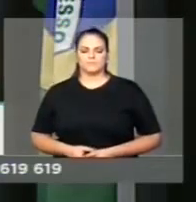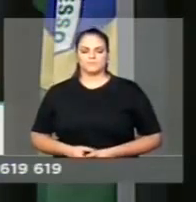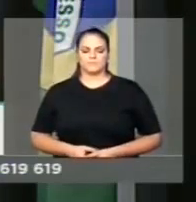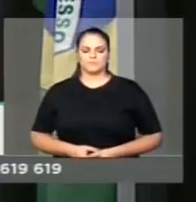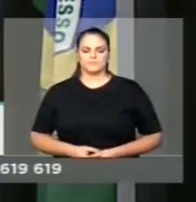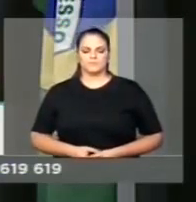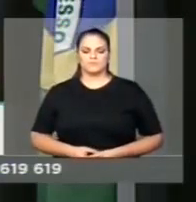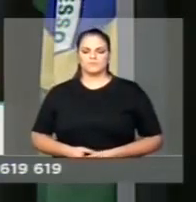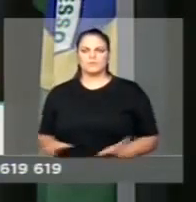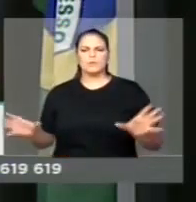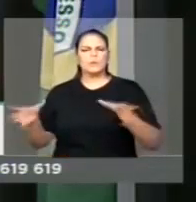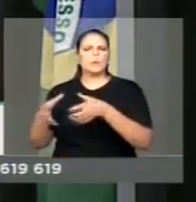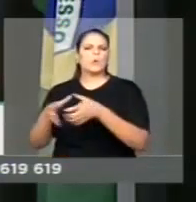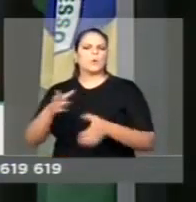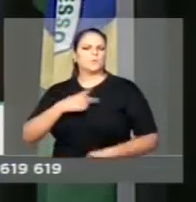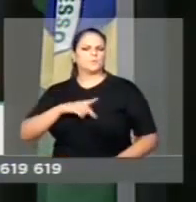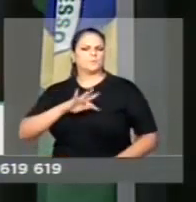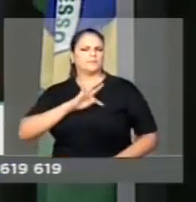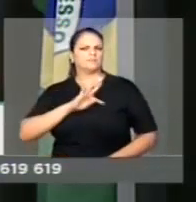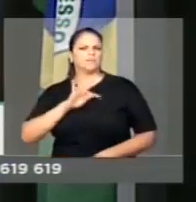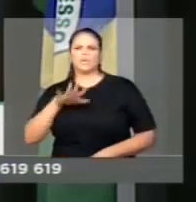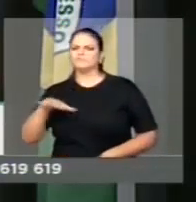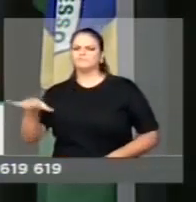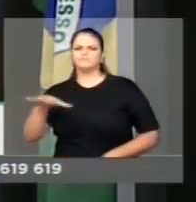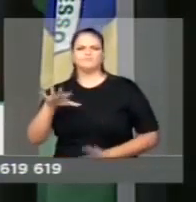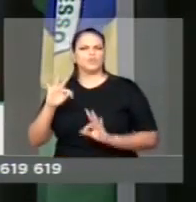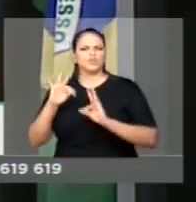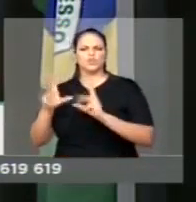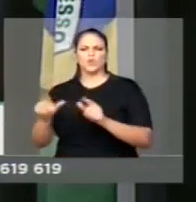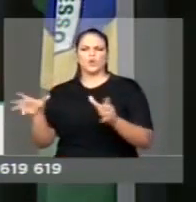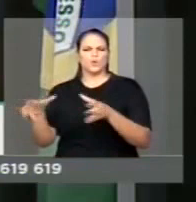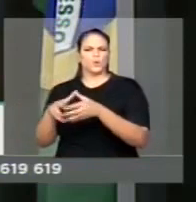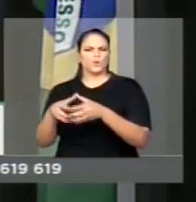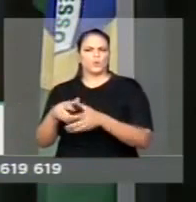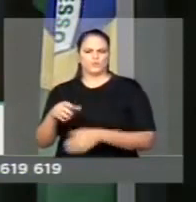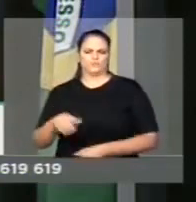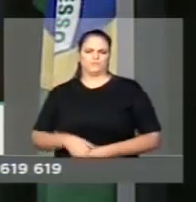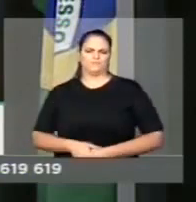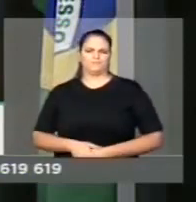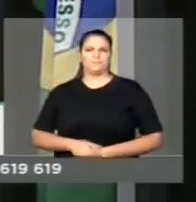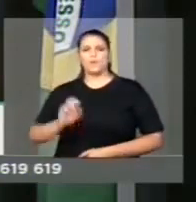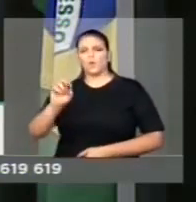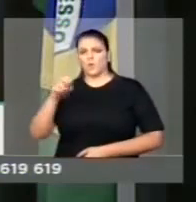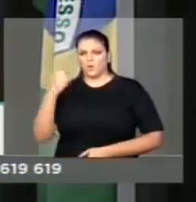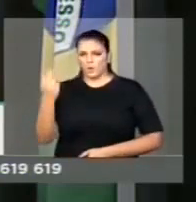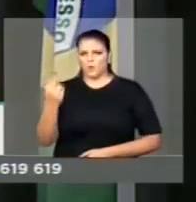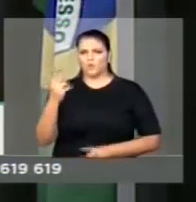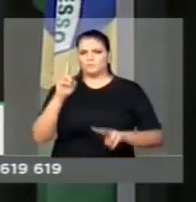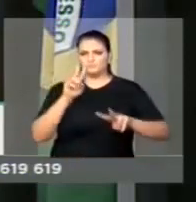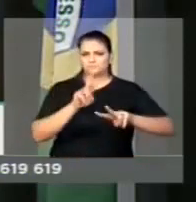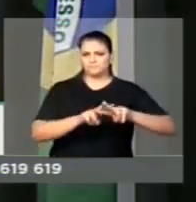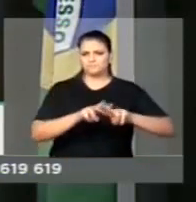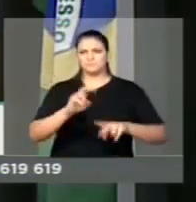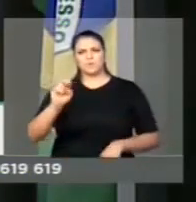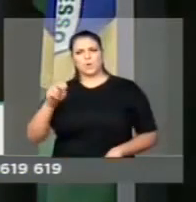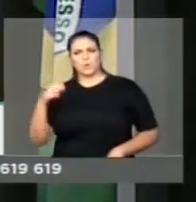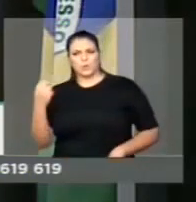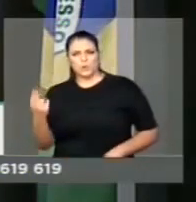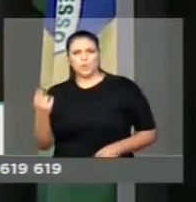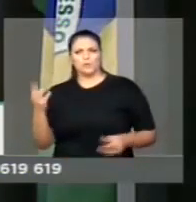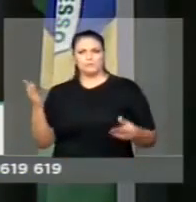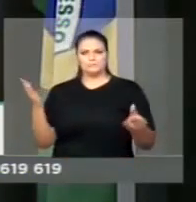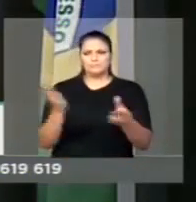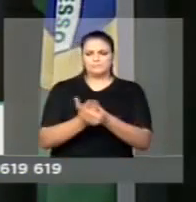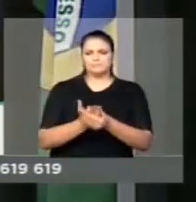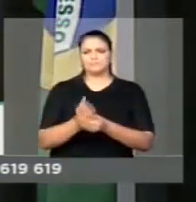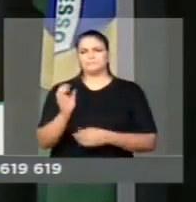Toda a cúpula do Partido dos Trabalhadores ou foi condenada no mensalão ou estão sendo arrastada para a prisão pelos